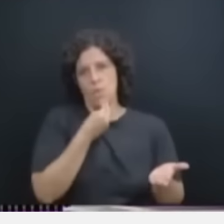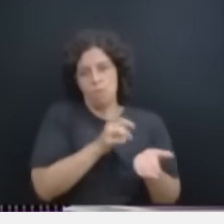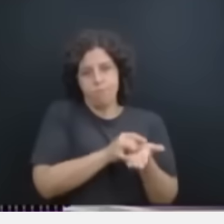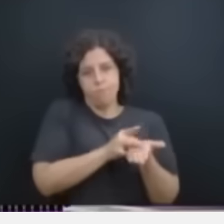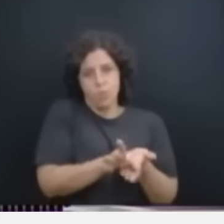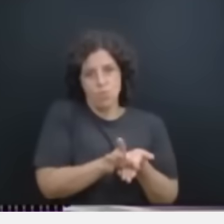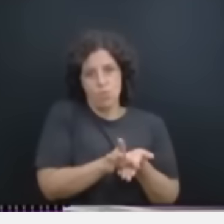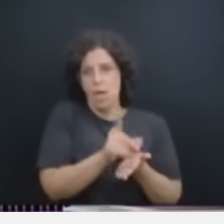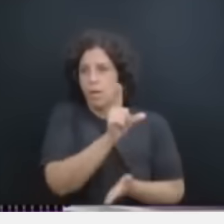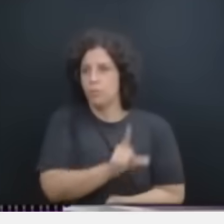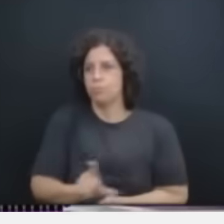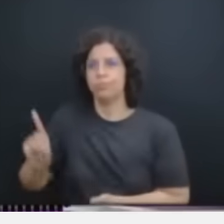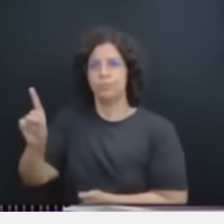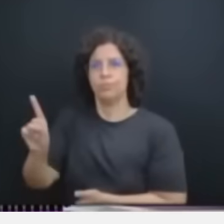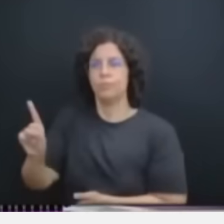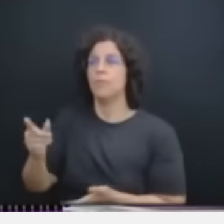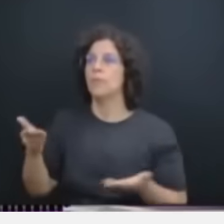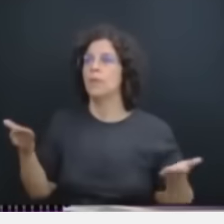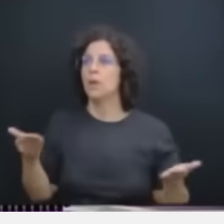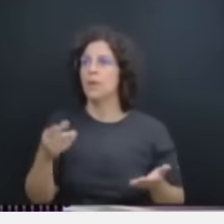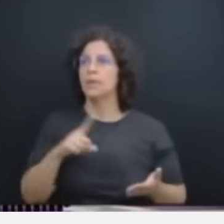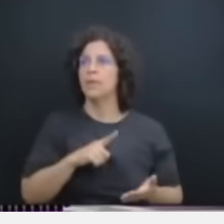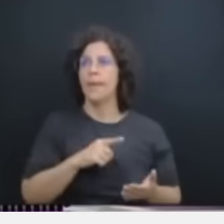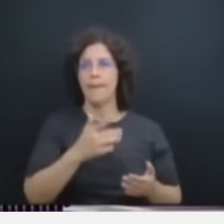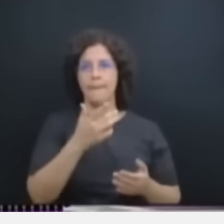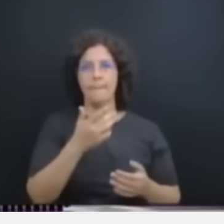Corporação figuras